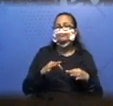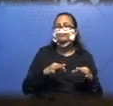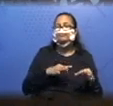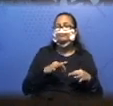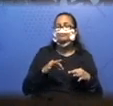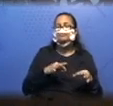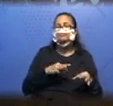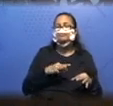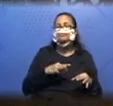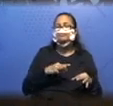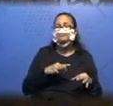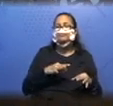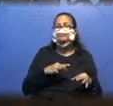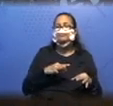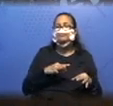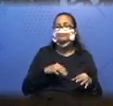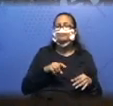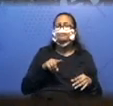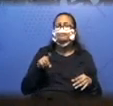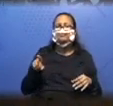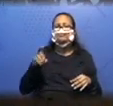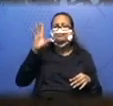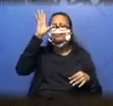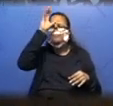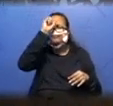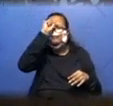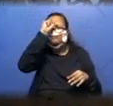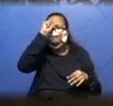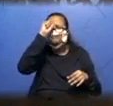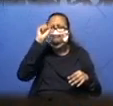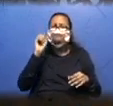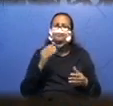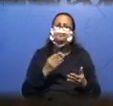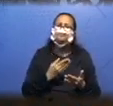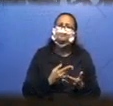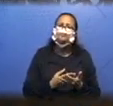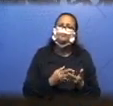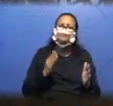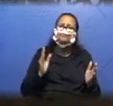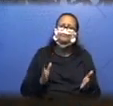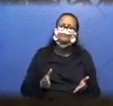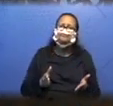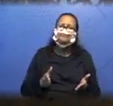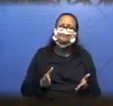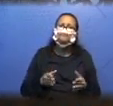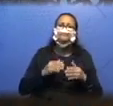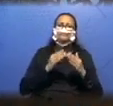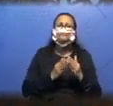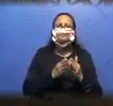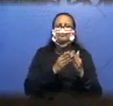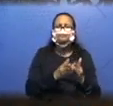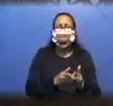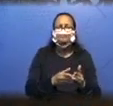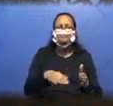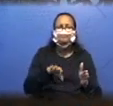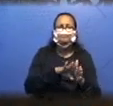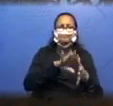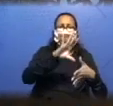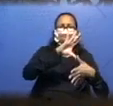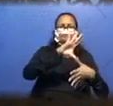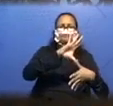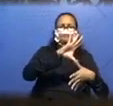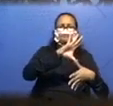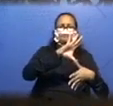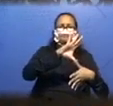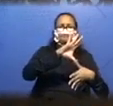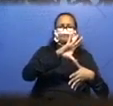vocês organizarem na linha do tempo o que você aprendeu até agora sobre história das navegações